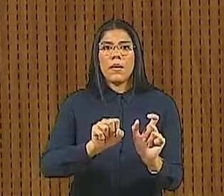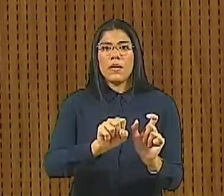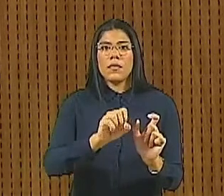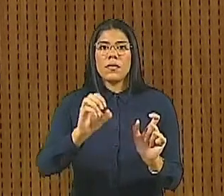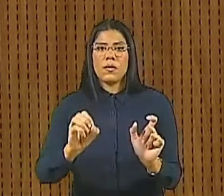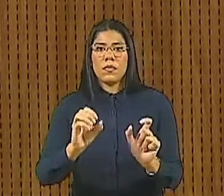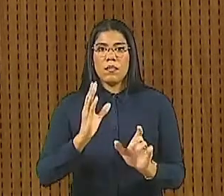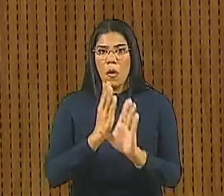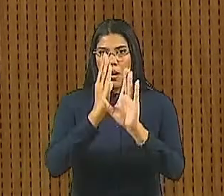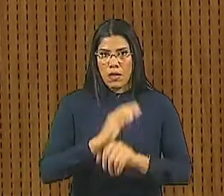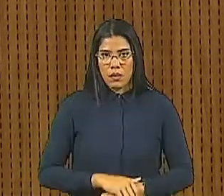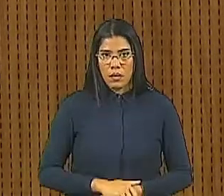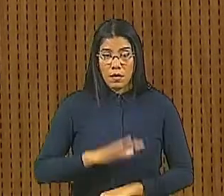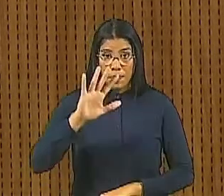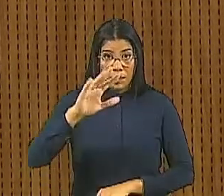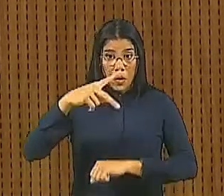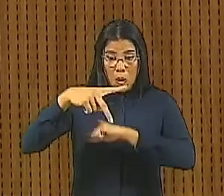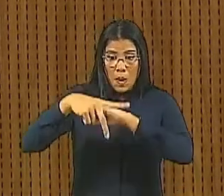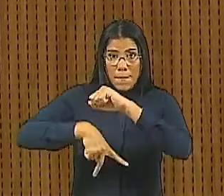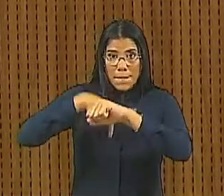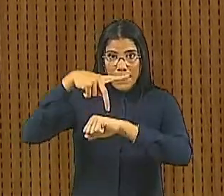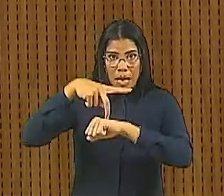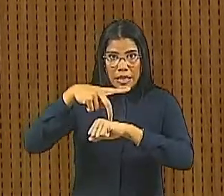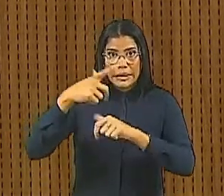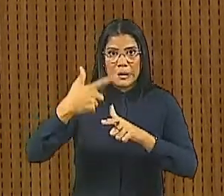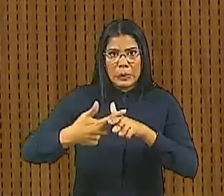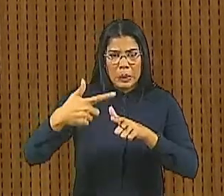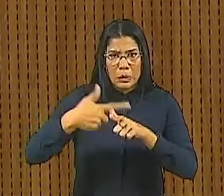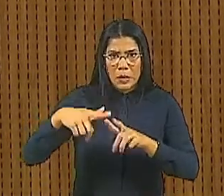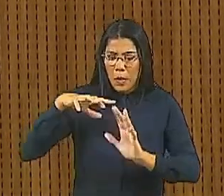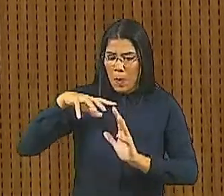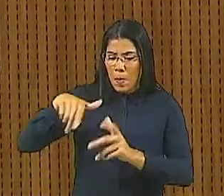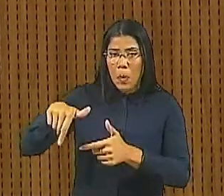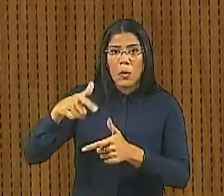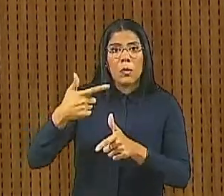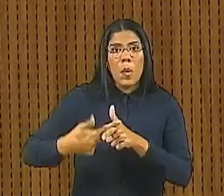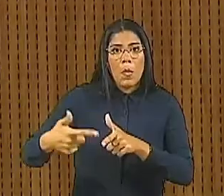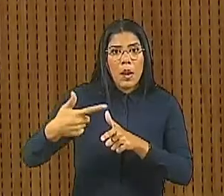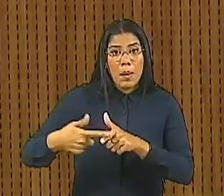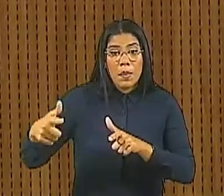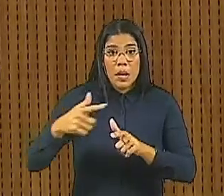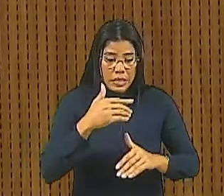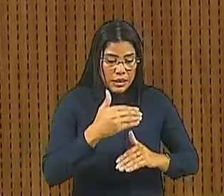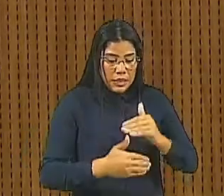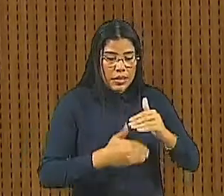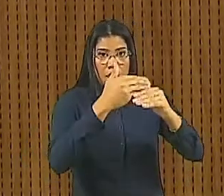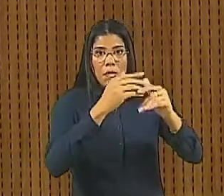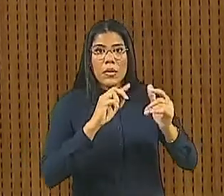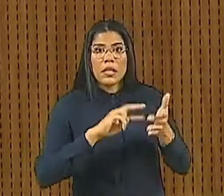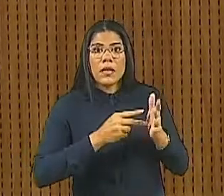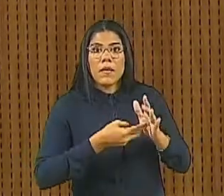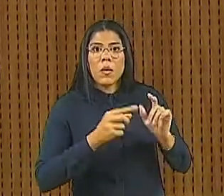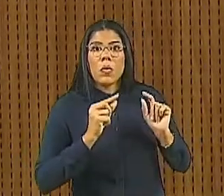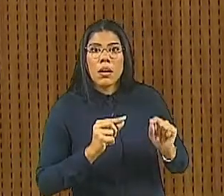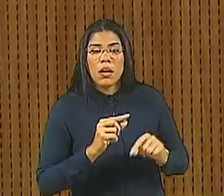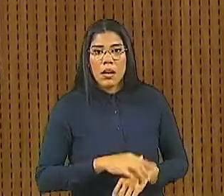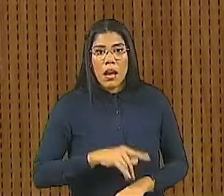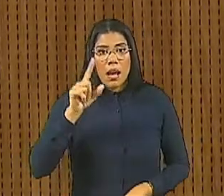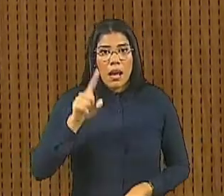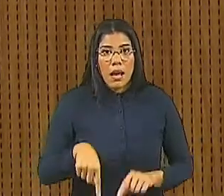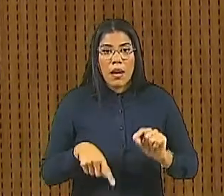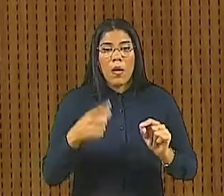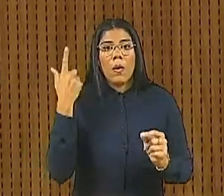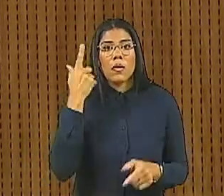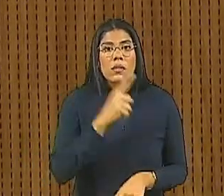Um país que está em crise, um planeta que está em crise, desenvolvimento é a gente conseguir justiça social respeitando a